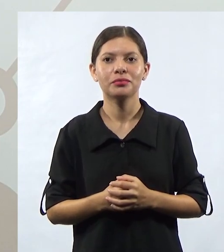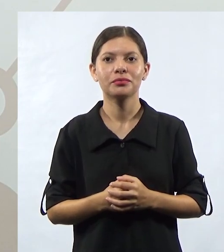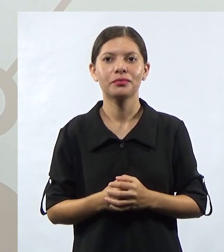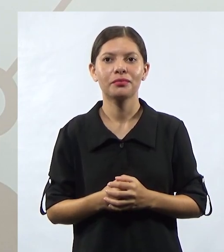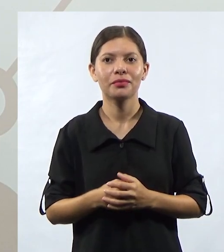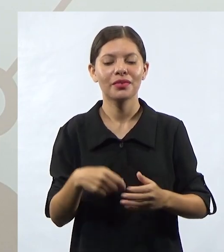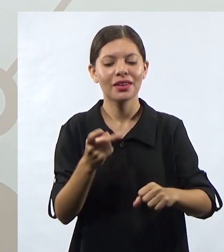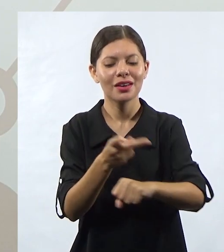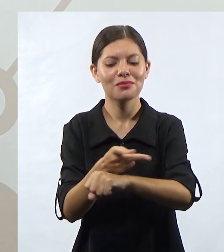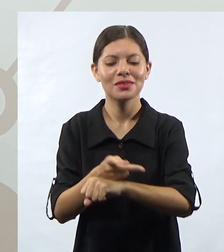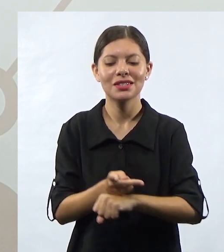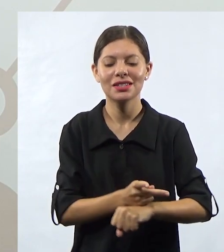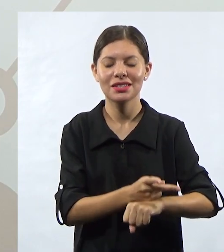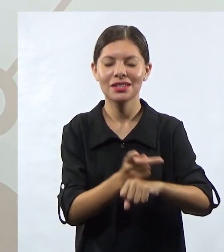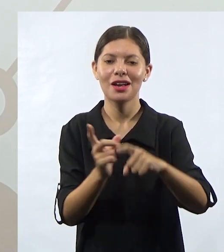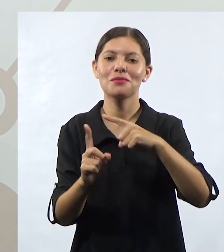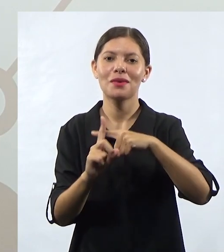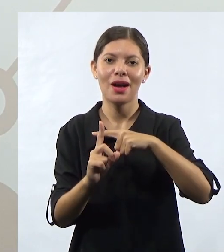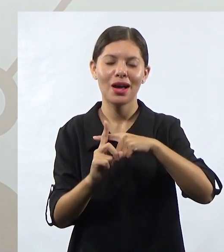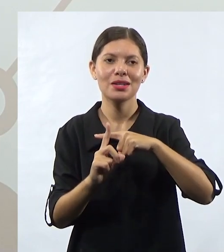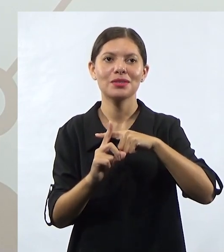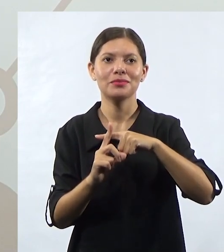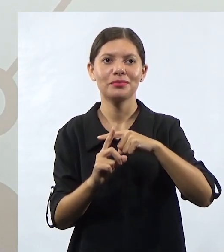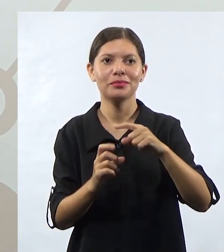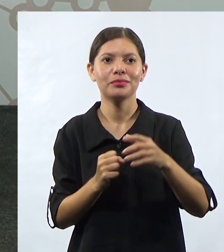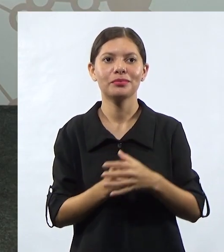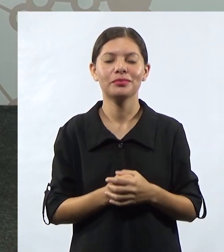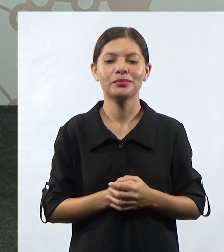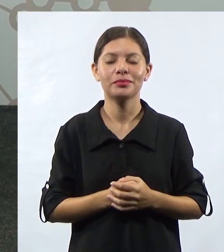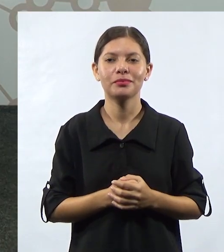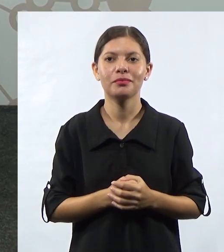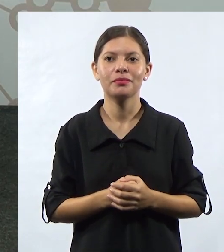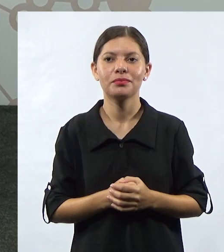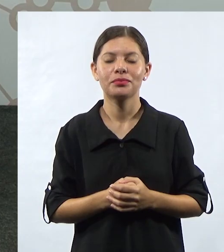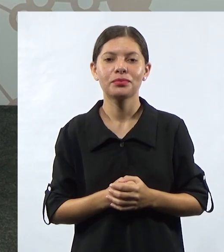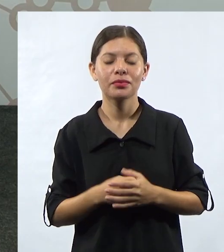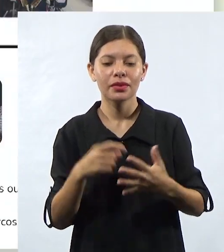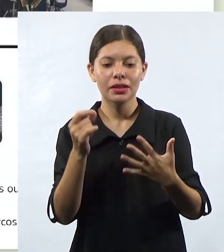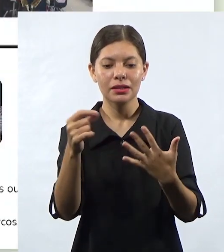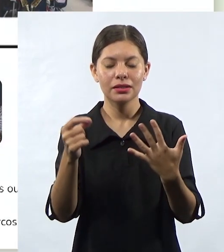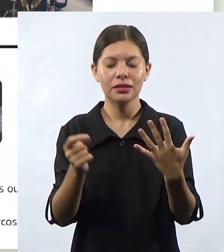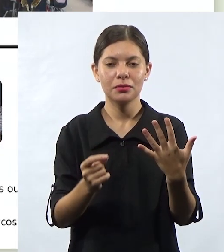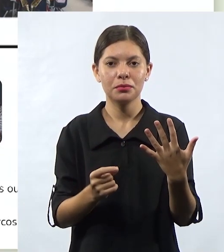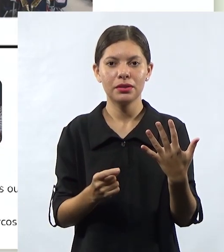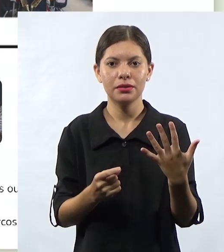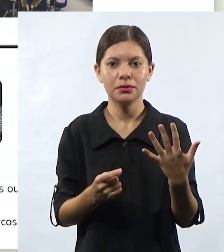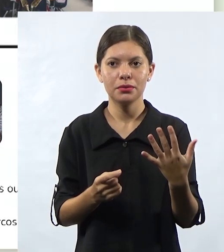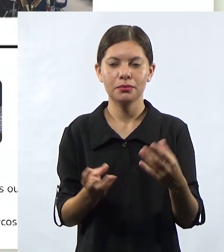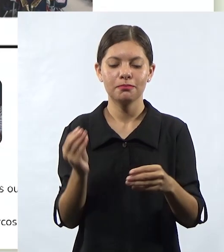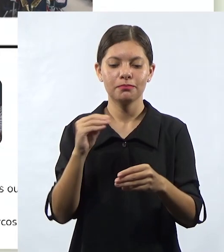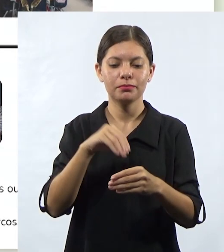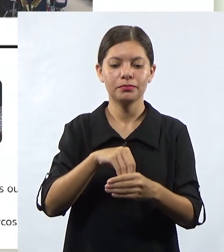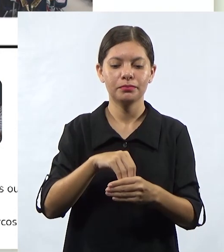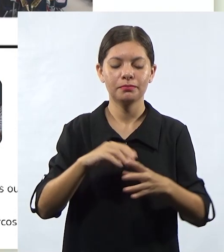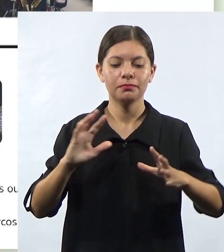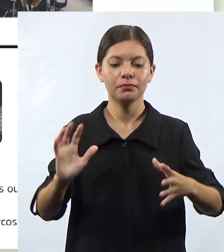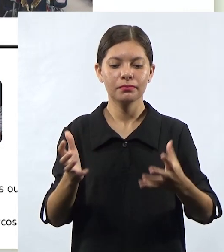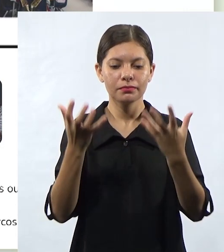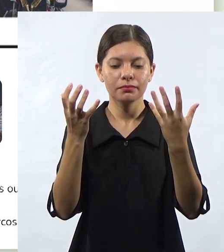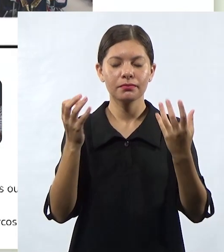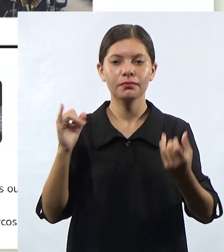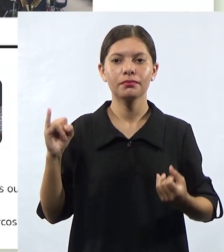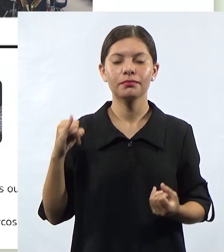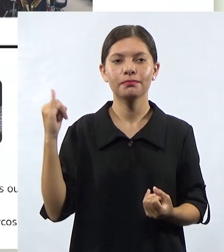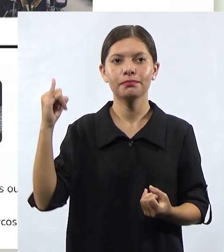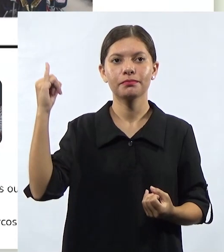necessidade de pesquisar um pouco mais. Bom, outro elemento, adicione os marcos importantes ou os eventos significativos, como o professor